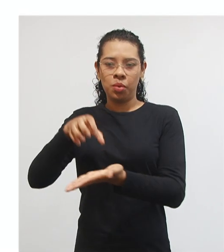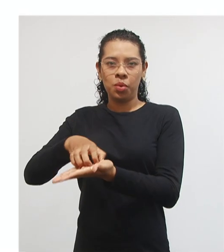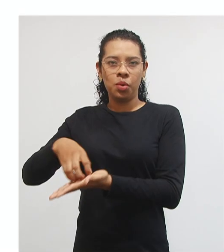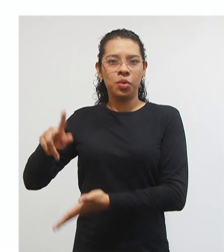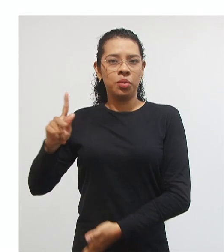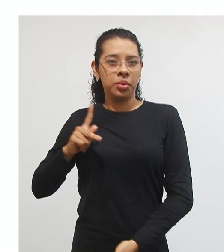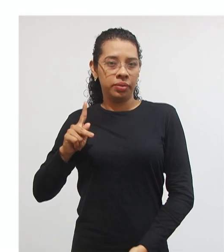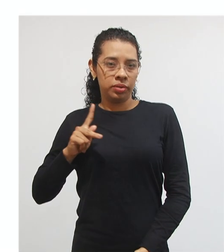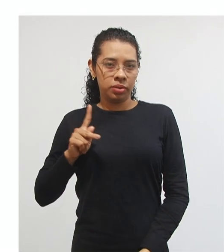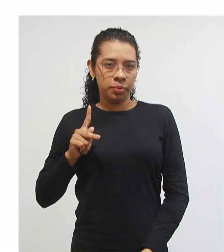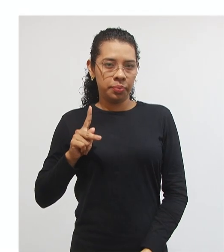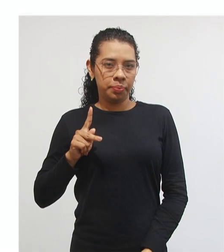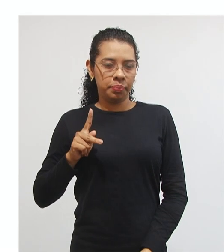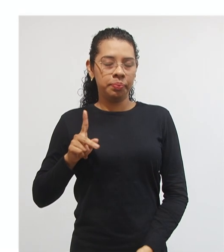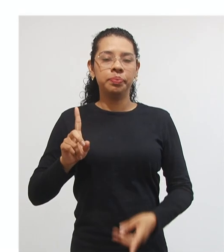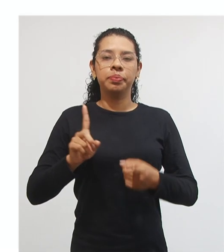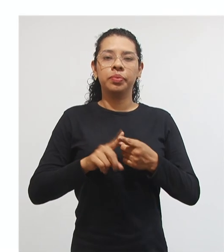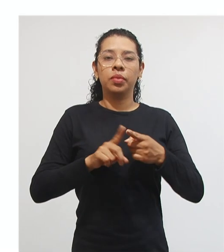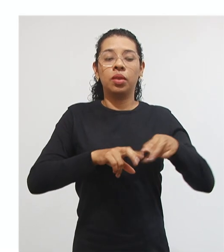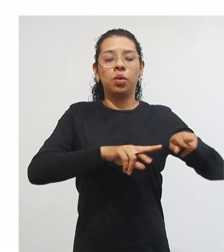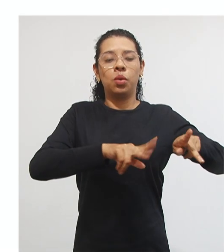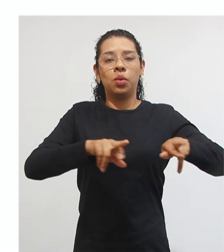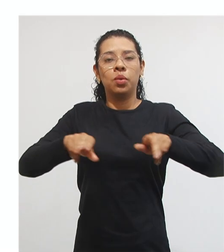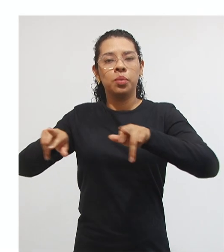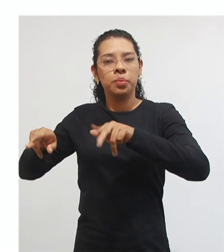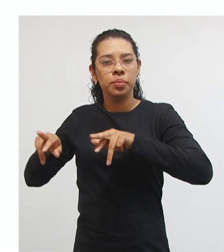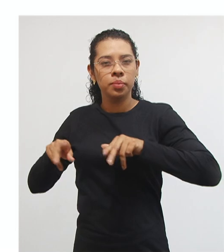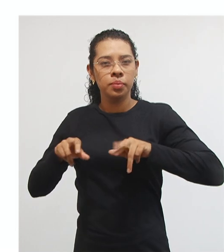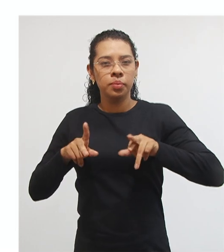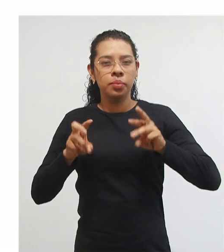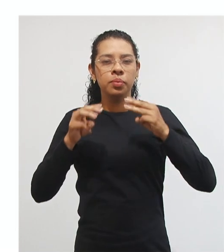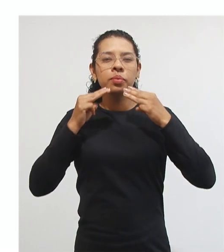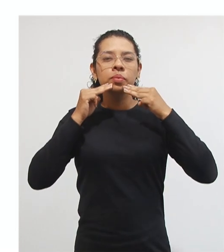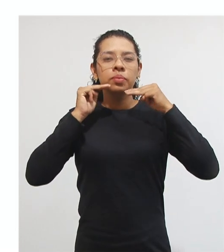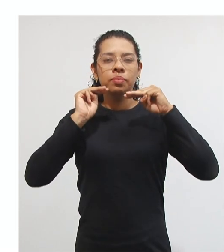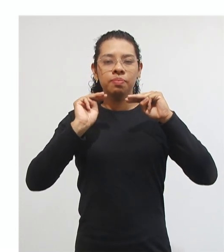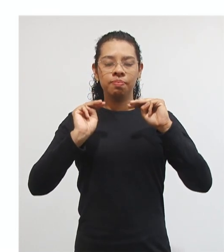Os tipos de marketing do setor público, então, entrando mais na